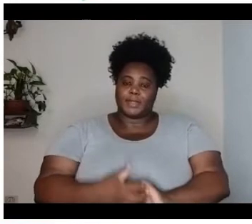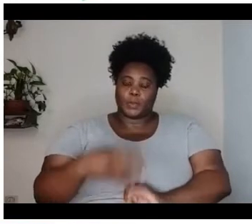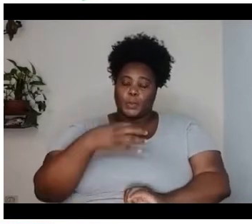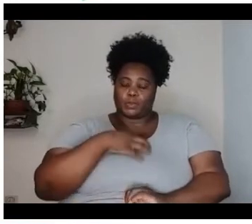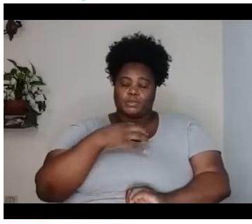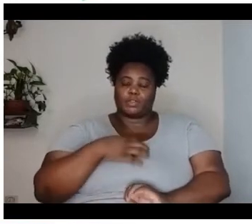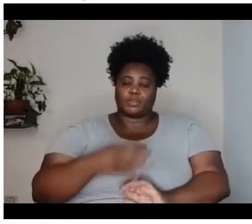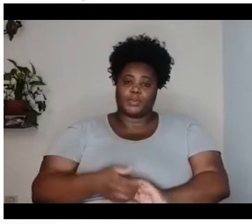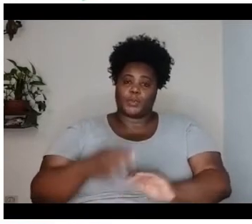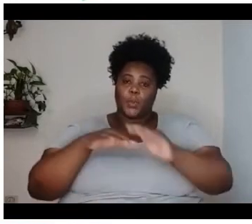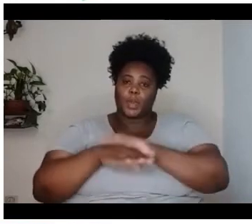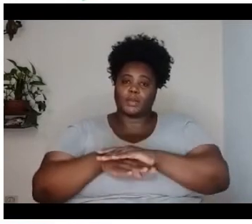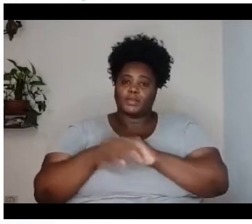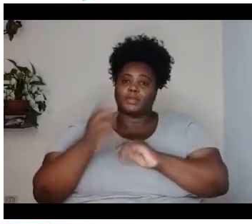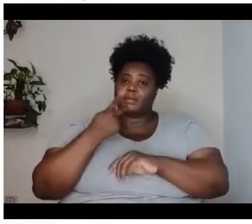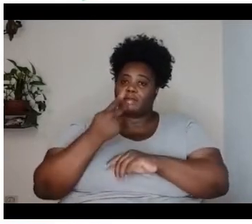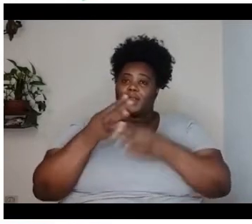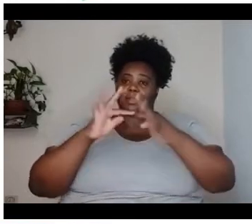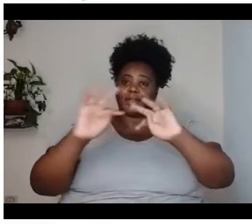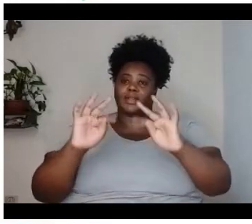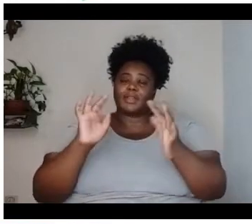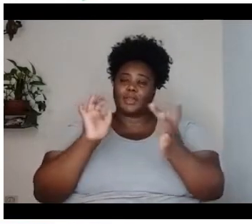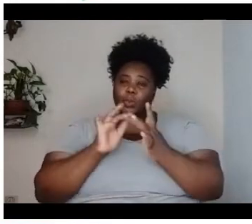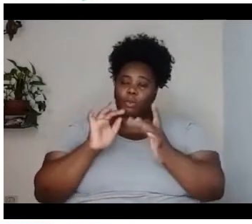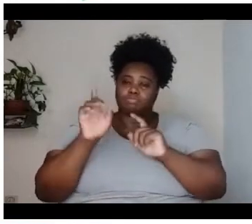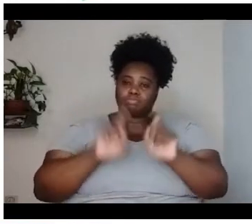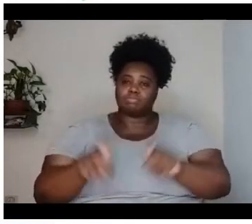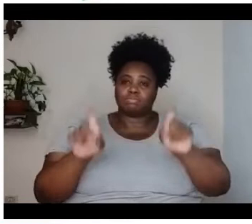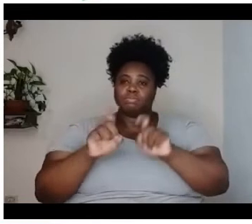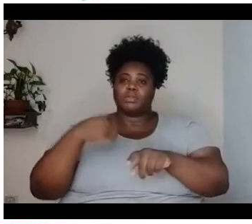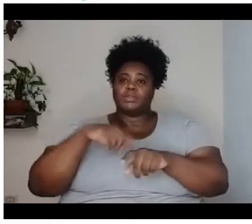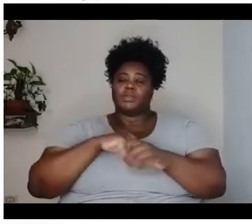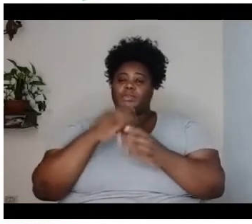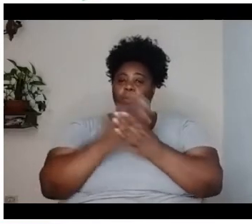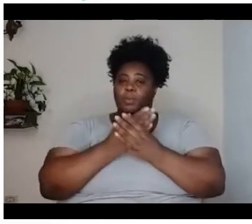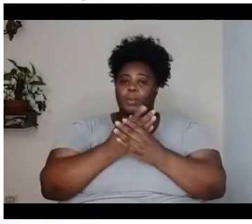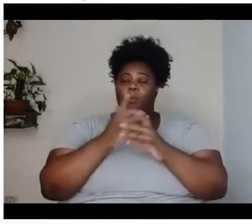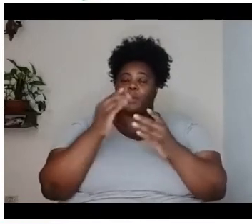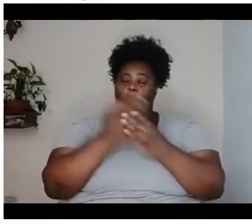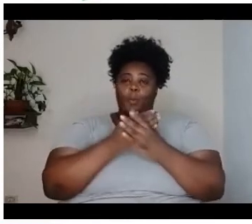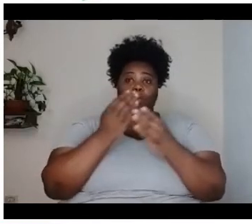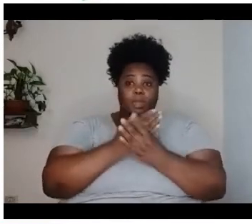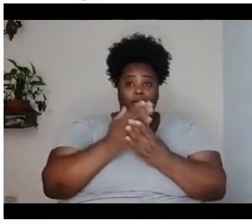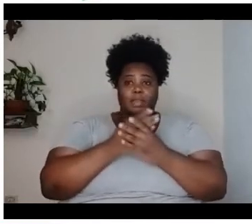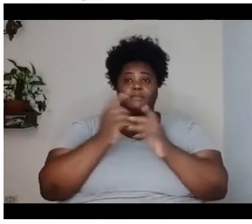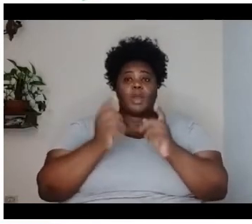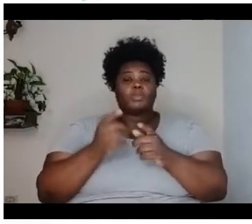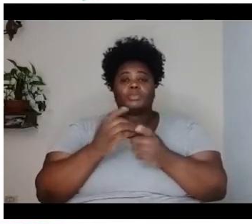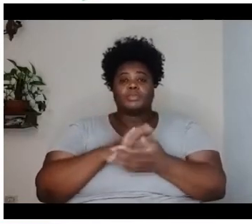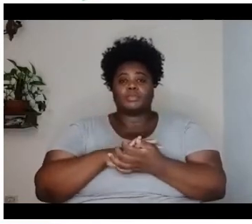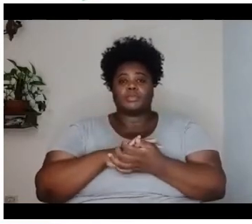a gente estava falando dessa tecnologia, dos computadores, dos nossos registros, onde que fica isso tudo, né? essas